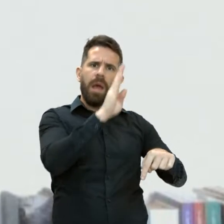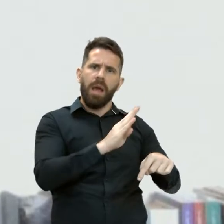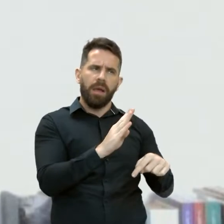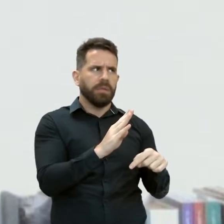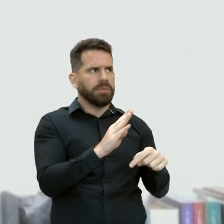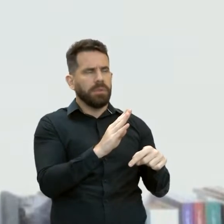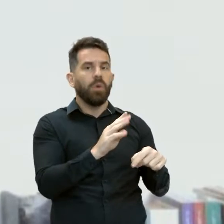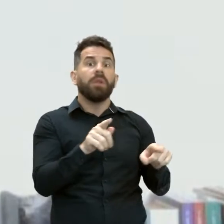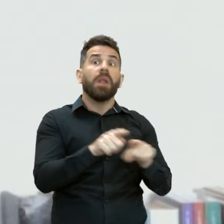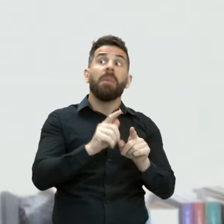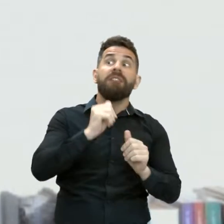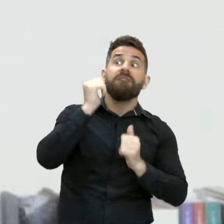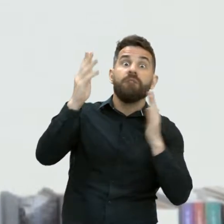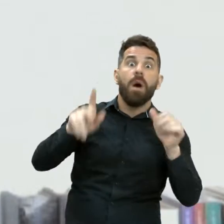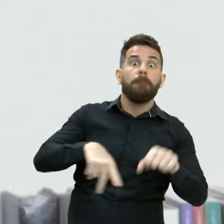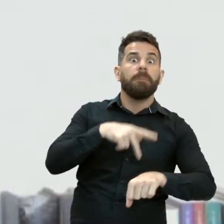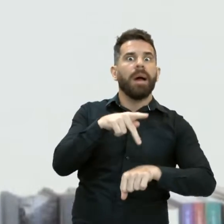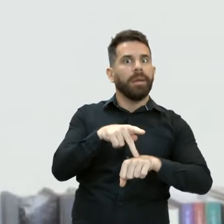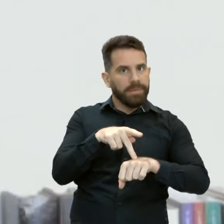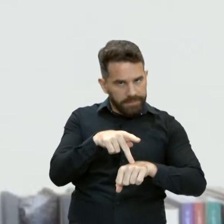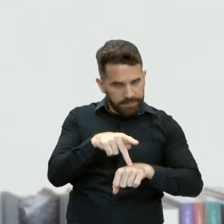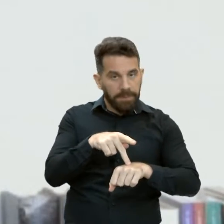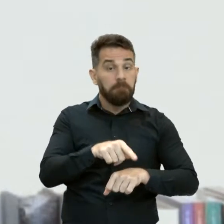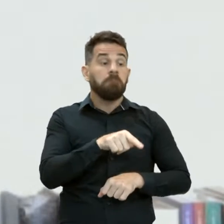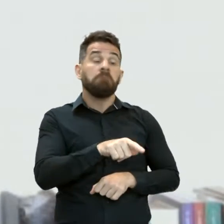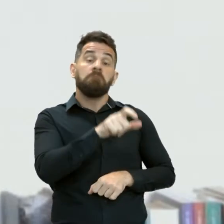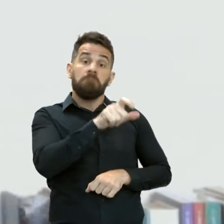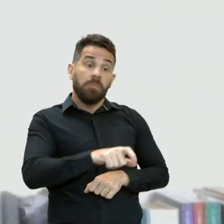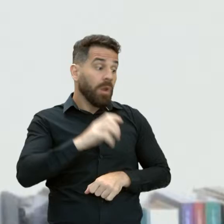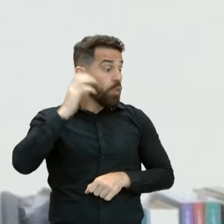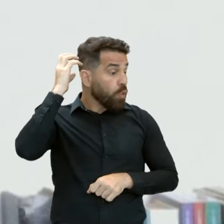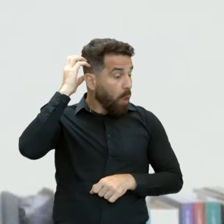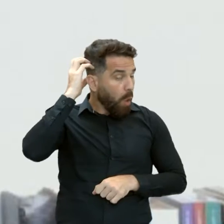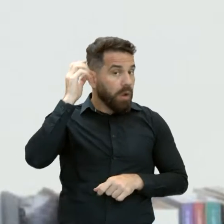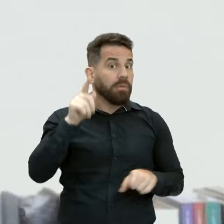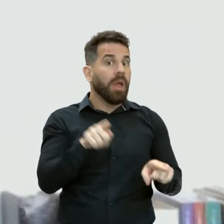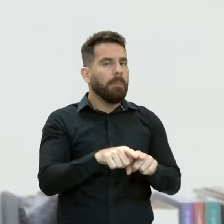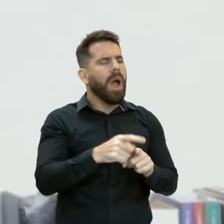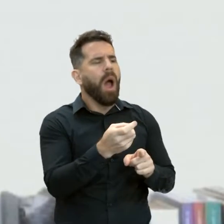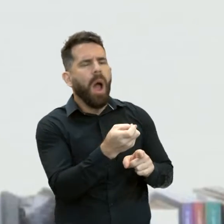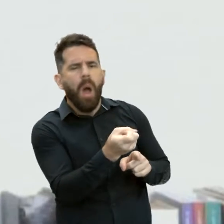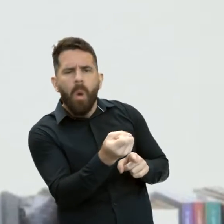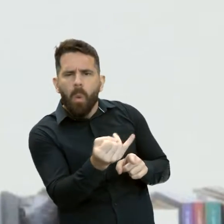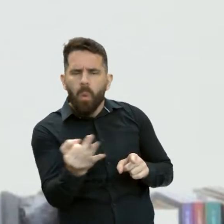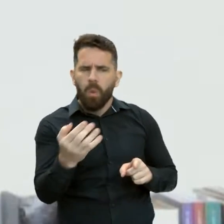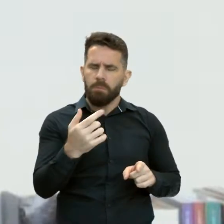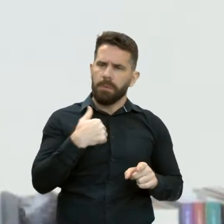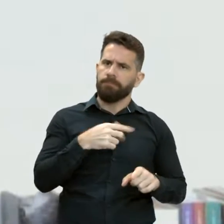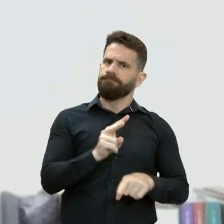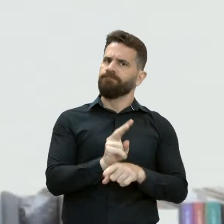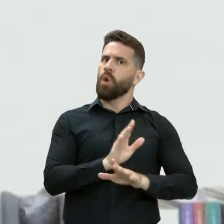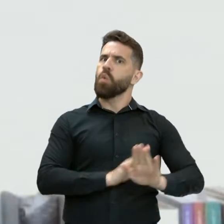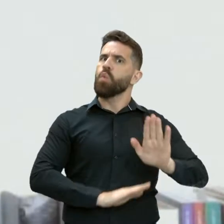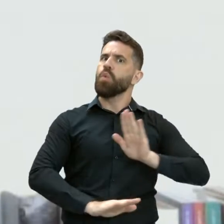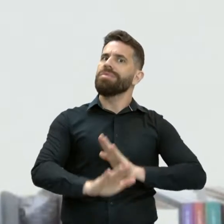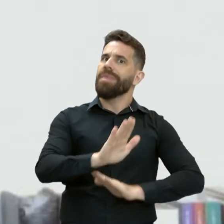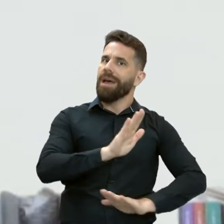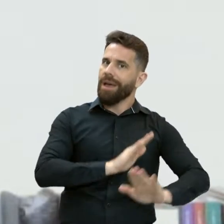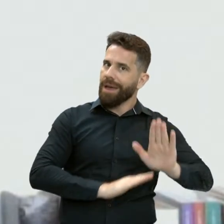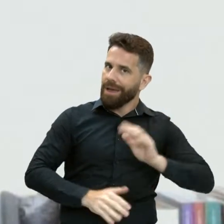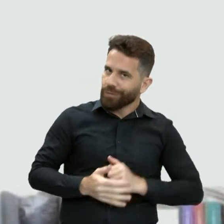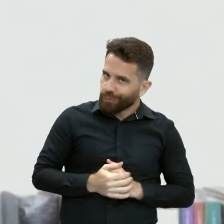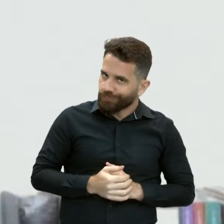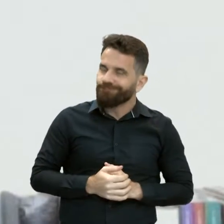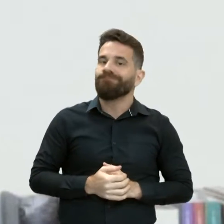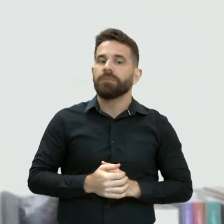de como ainda era visto por ela e por algumas mulheres goianas com certo cuidado. Então, ela vai falar sobre